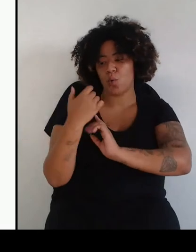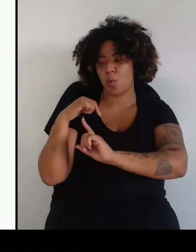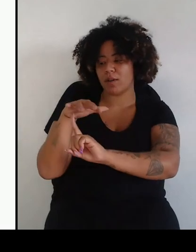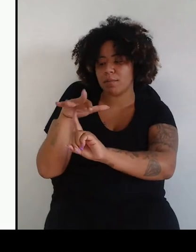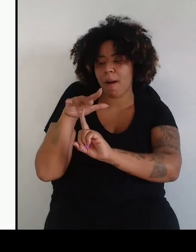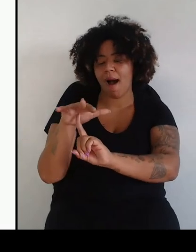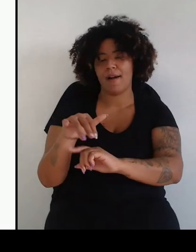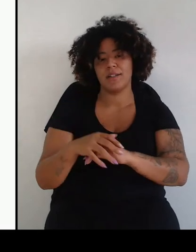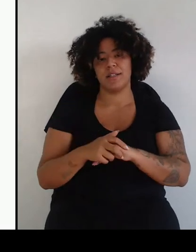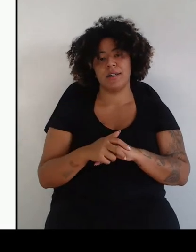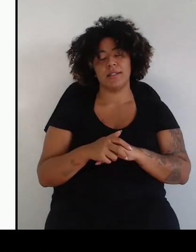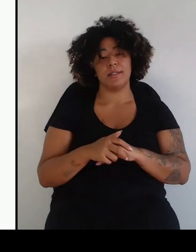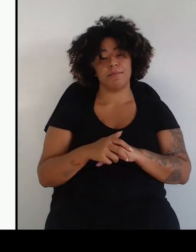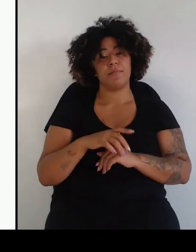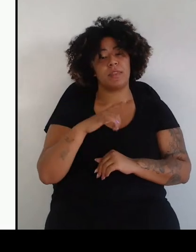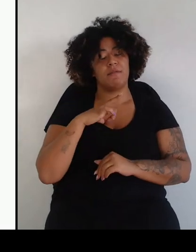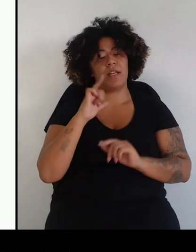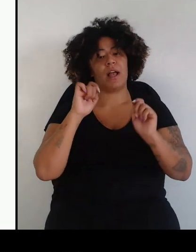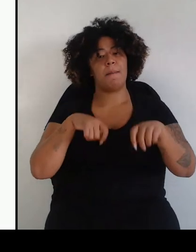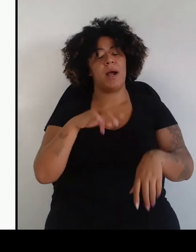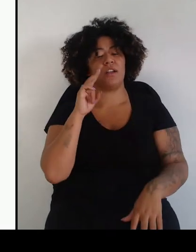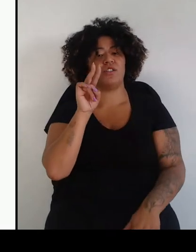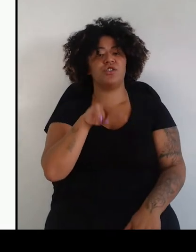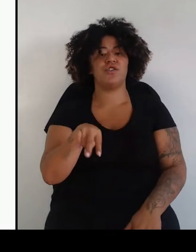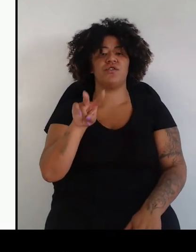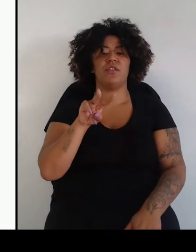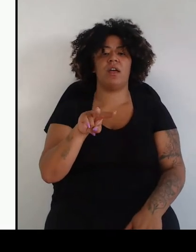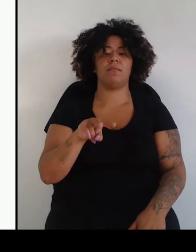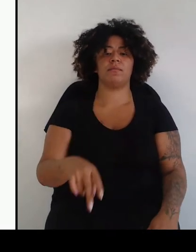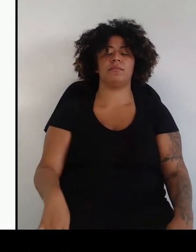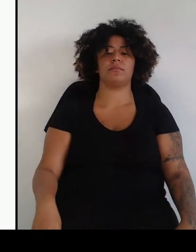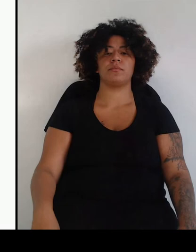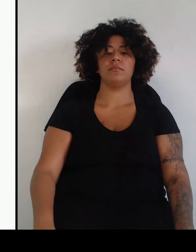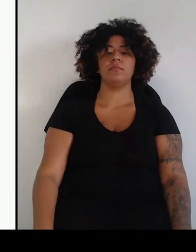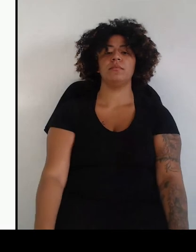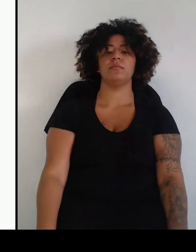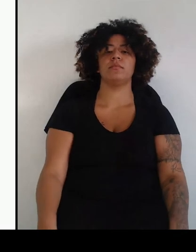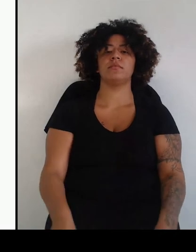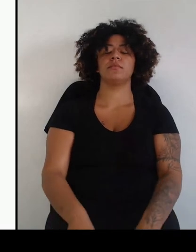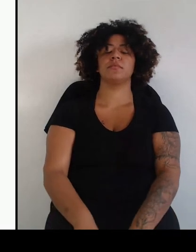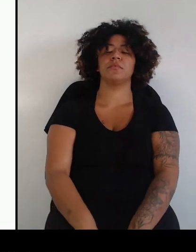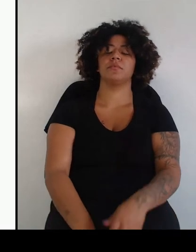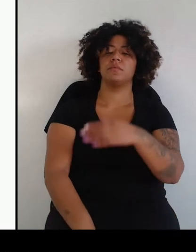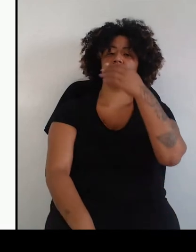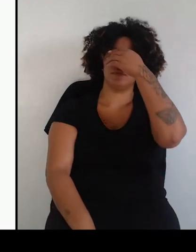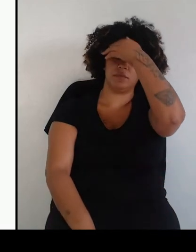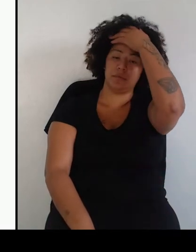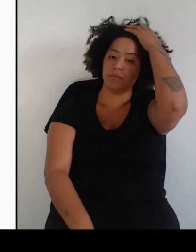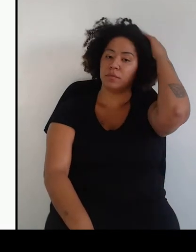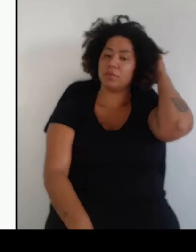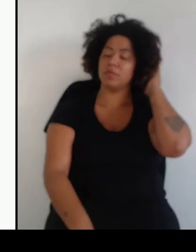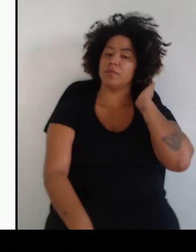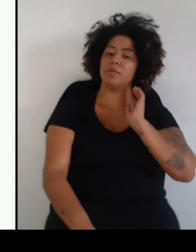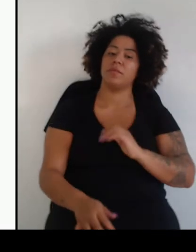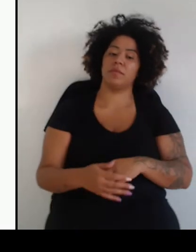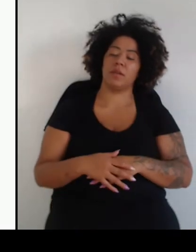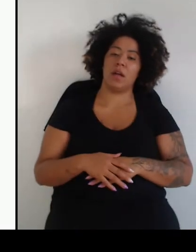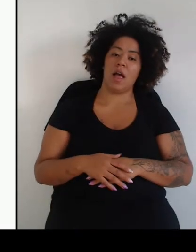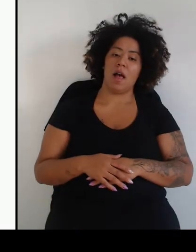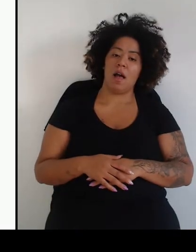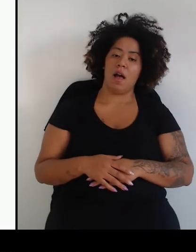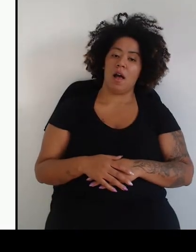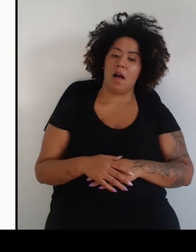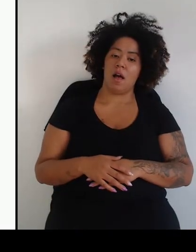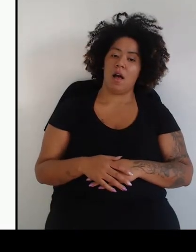nós vemos aqui em a piscina e mostra o estudo